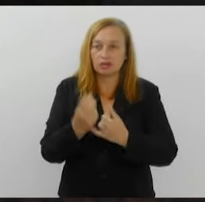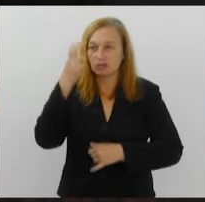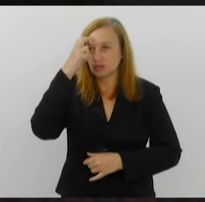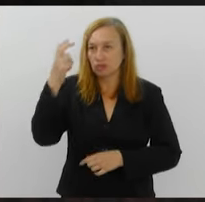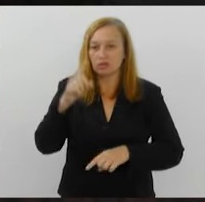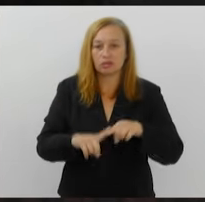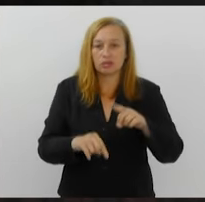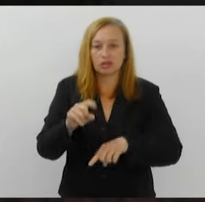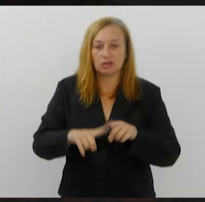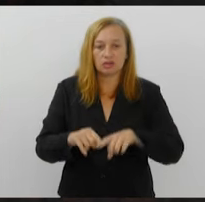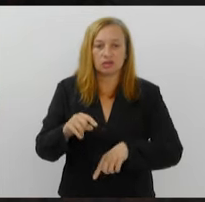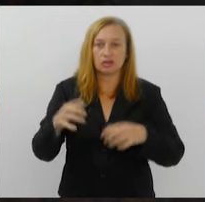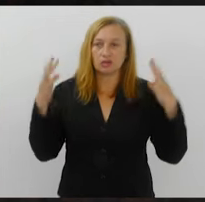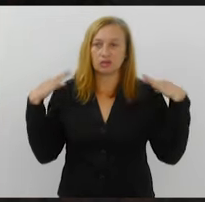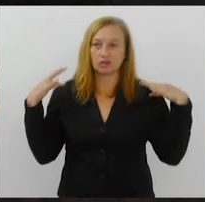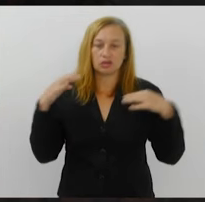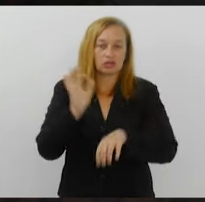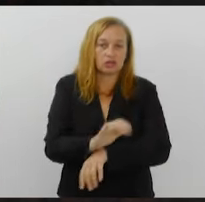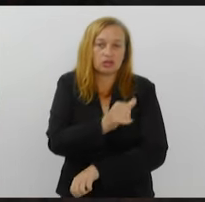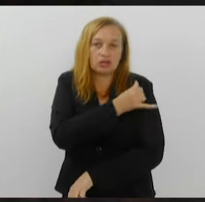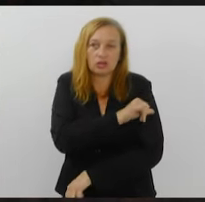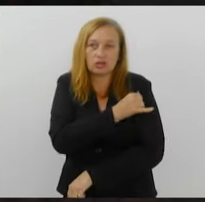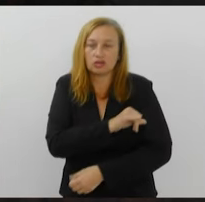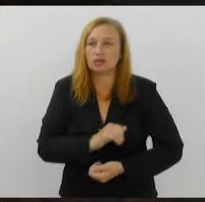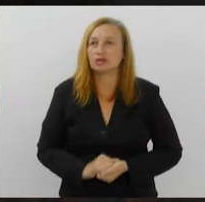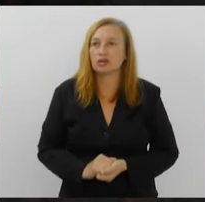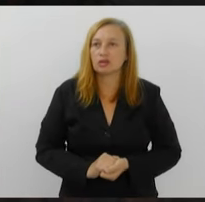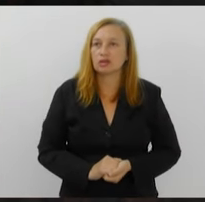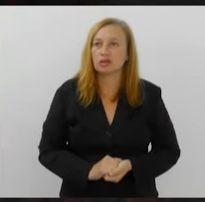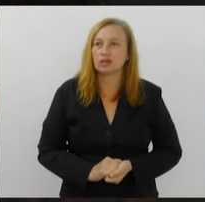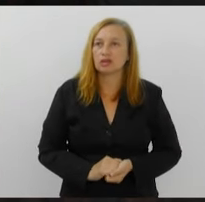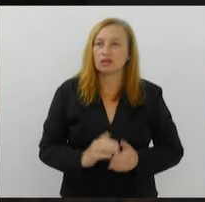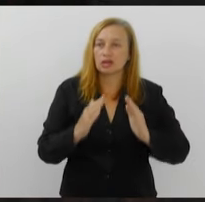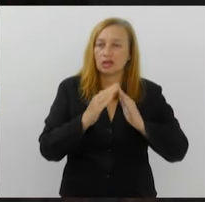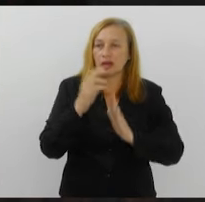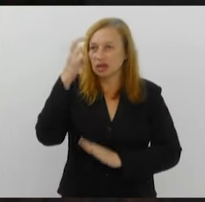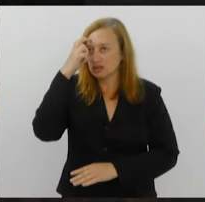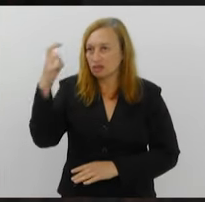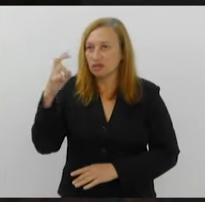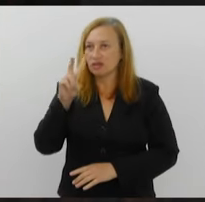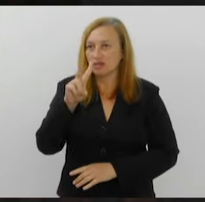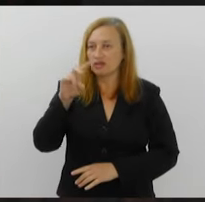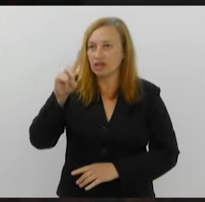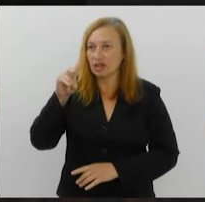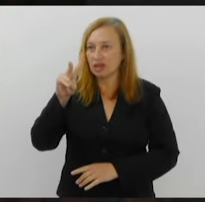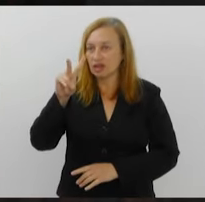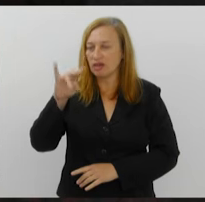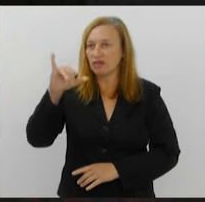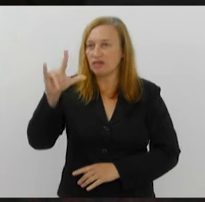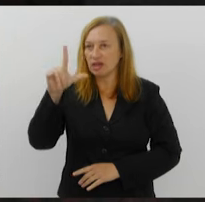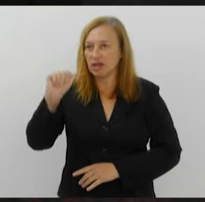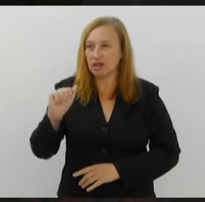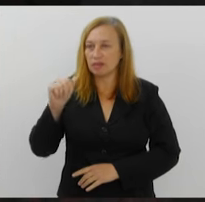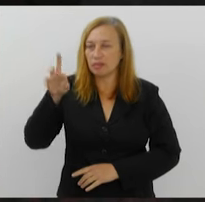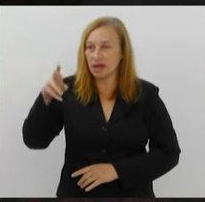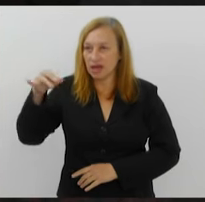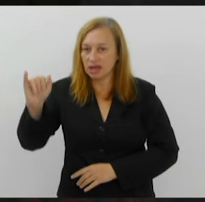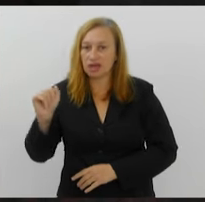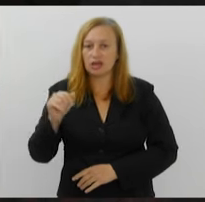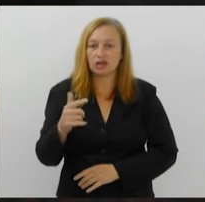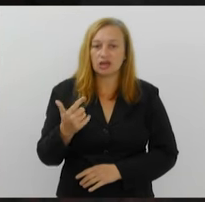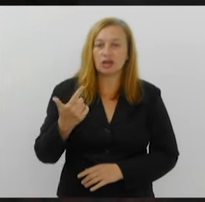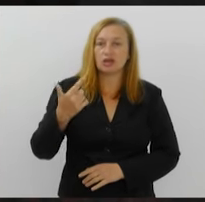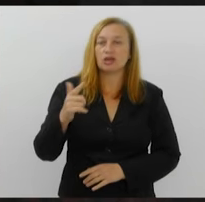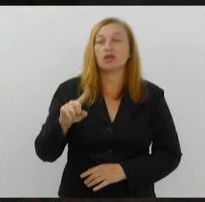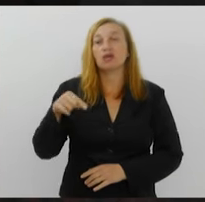cultural, material e turístico do Estado do Rio de Janeiro a Casa de Cultura Vila Maria e dá outras providências.